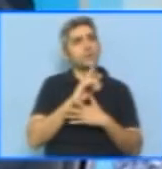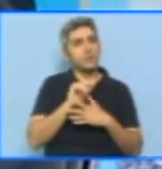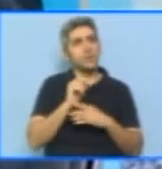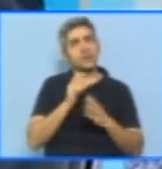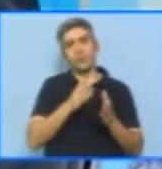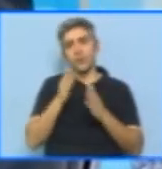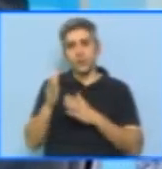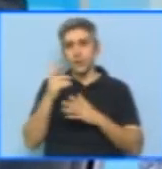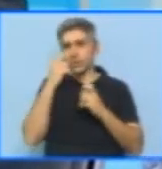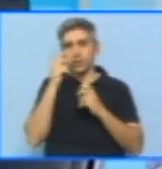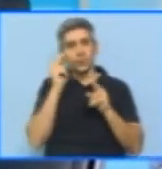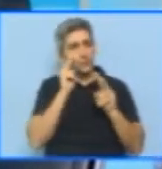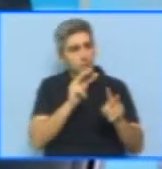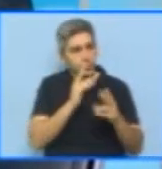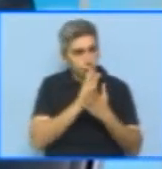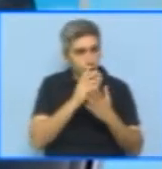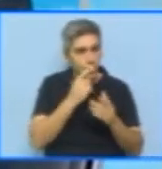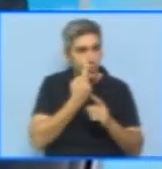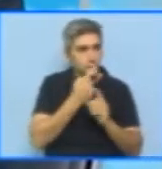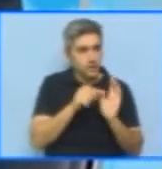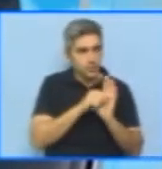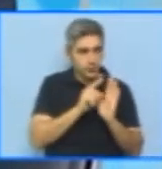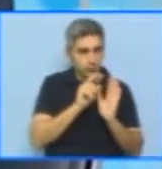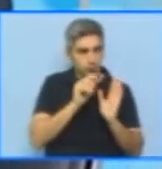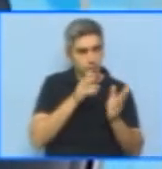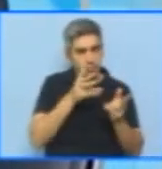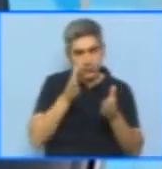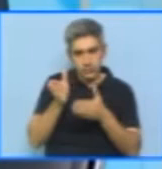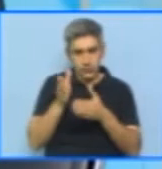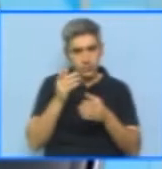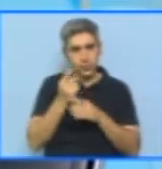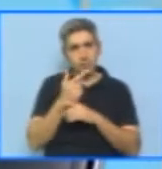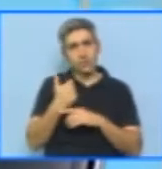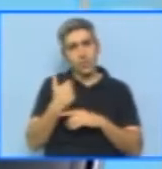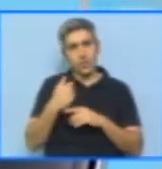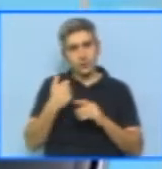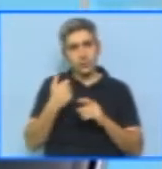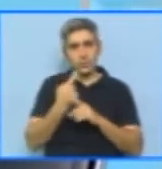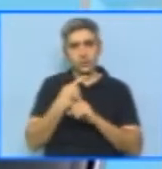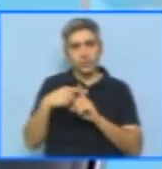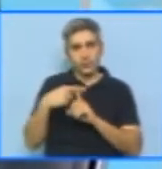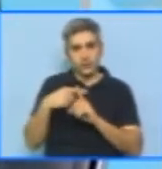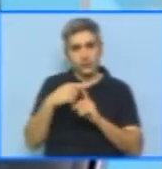a atenção dos públicos. Os públicos, de facto, não precisam só de coisas más, negativas, para